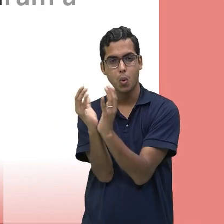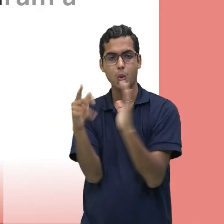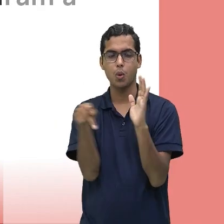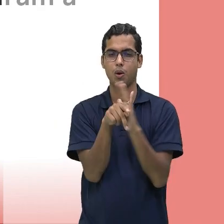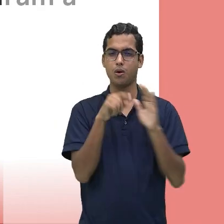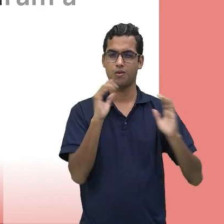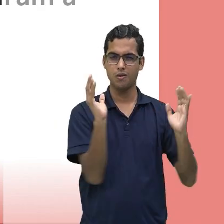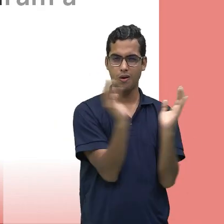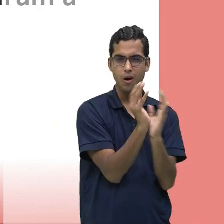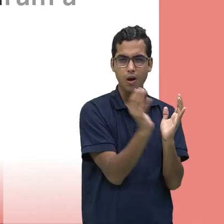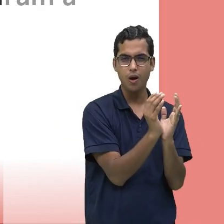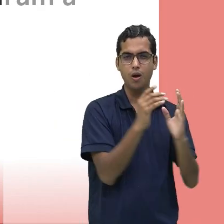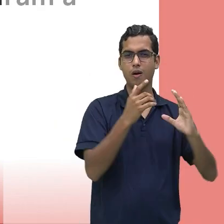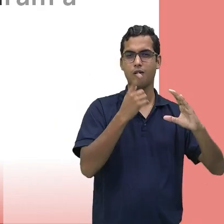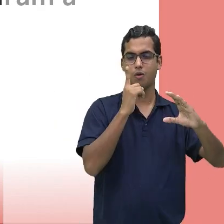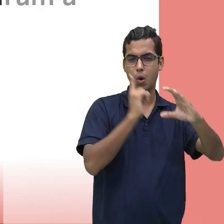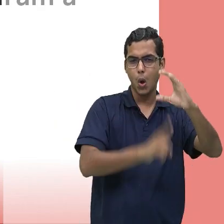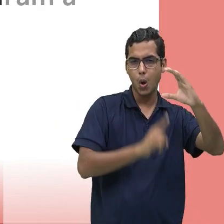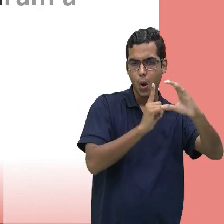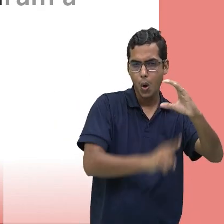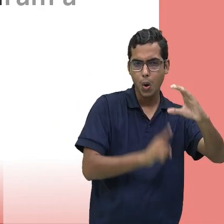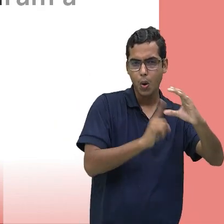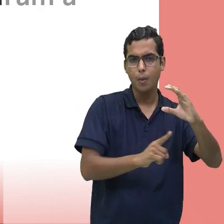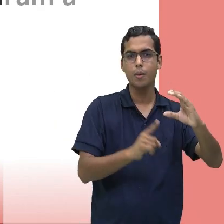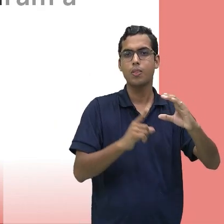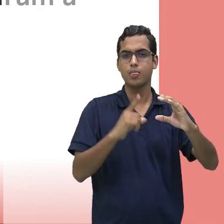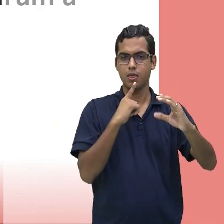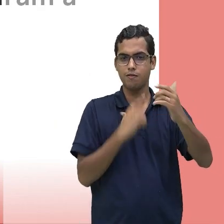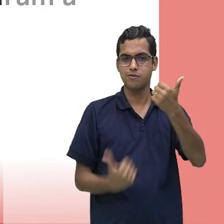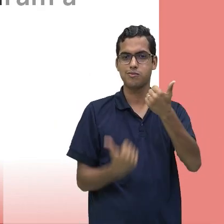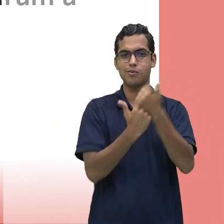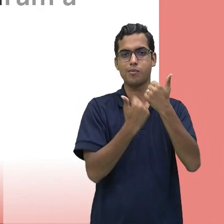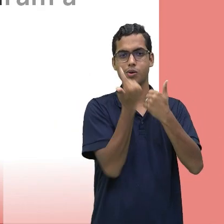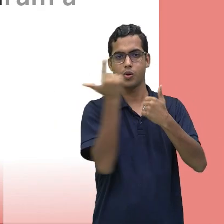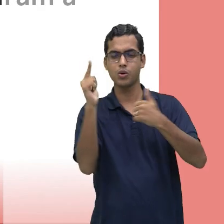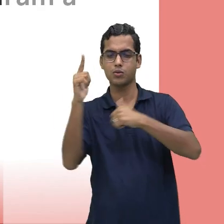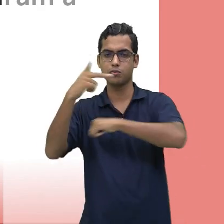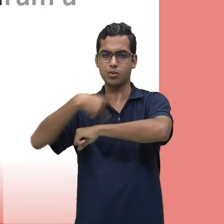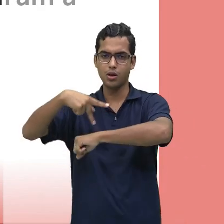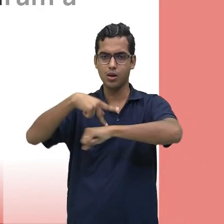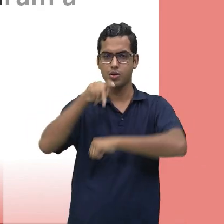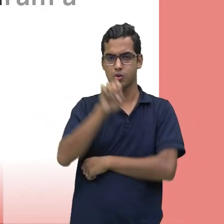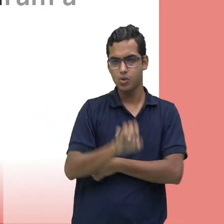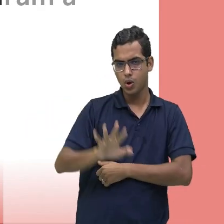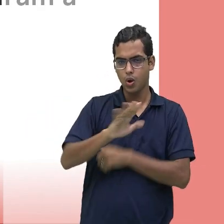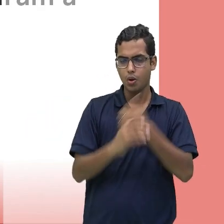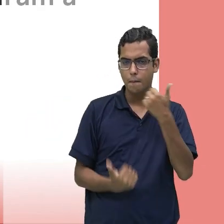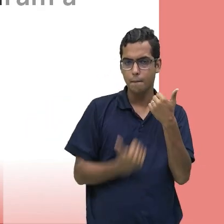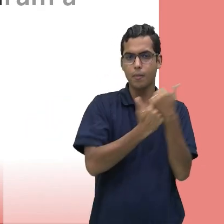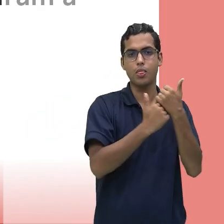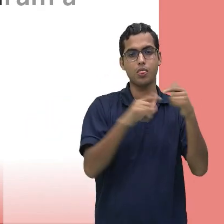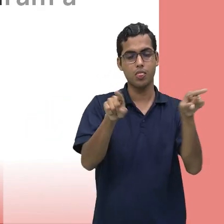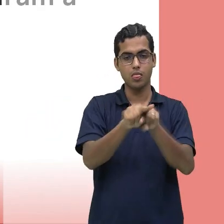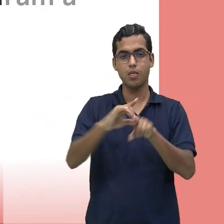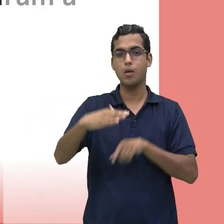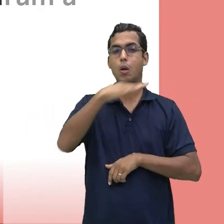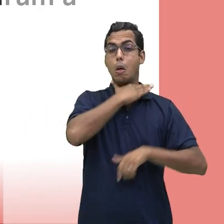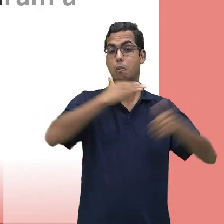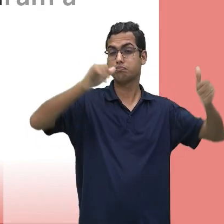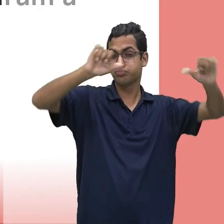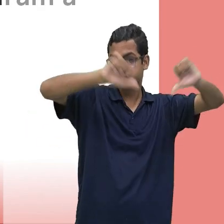o apoio significativo de vários países europeus, tá? Agora, a crise econômica